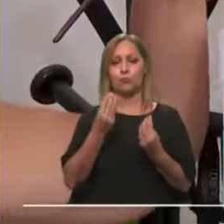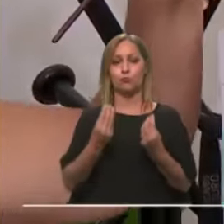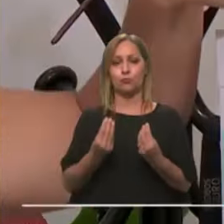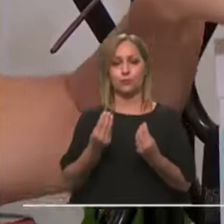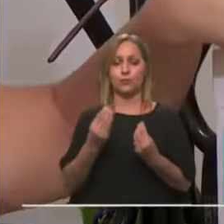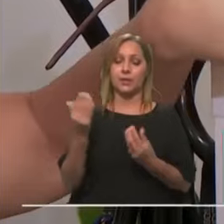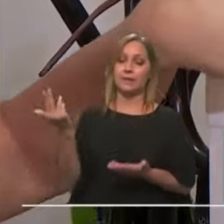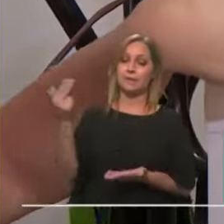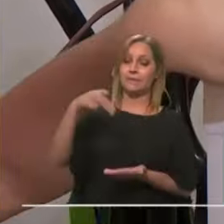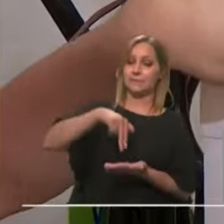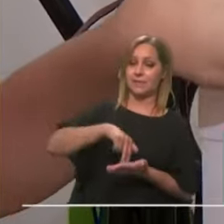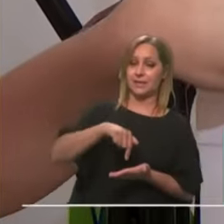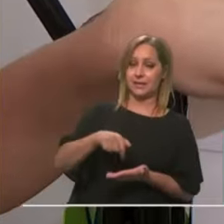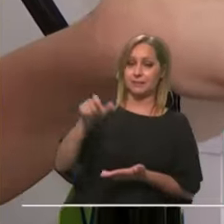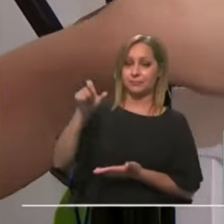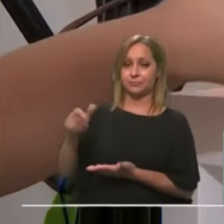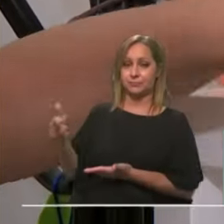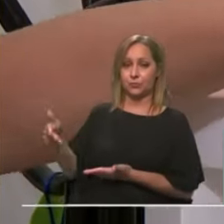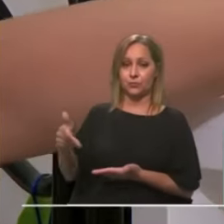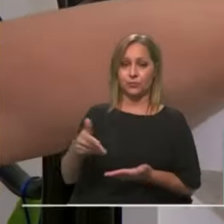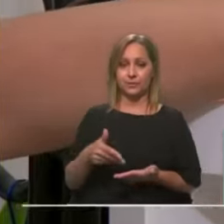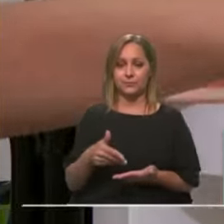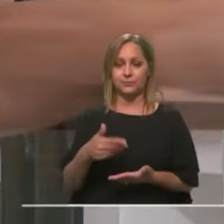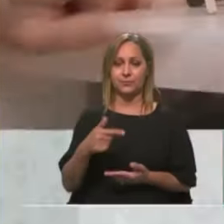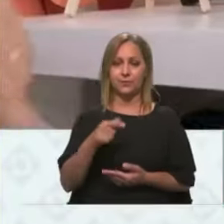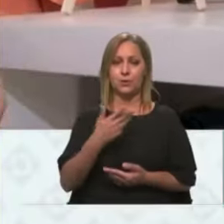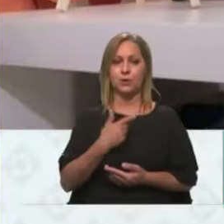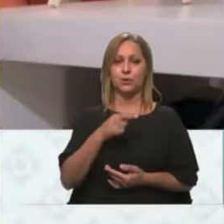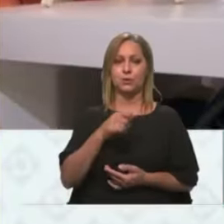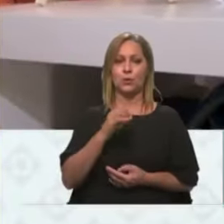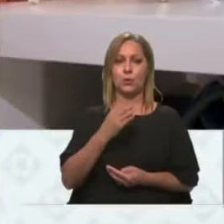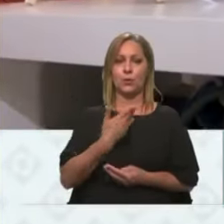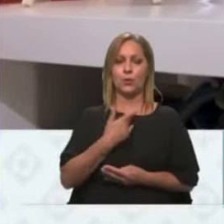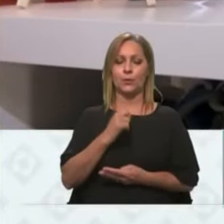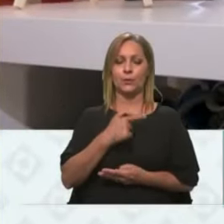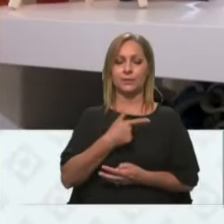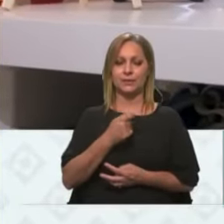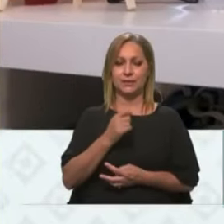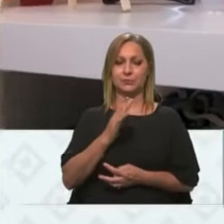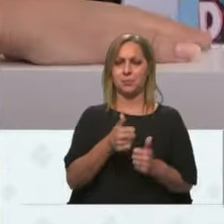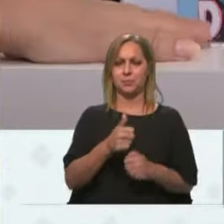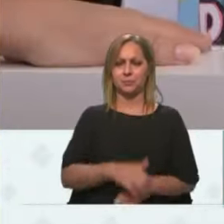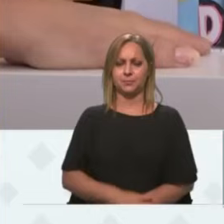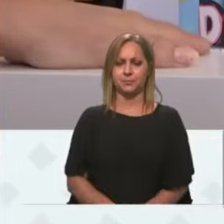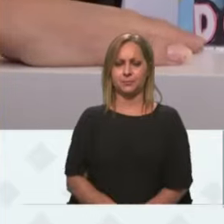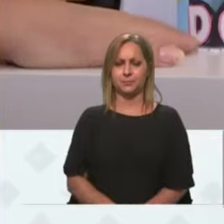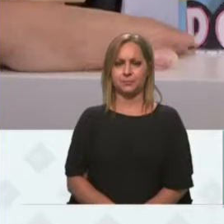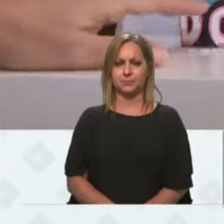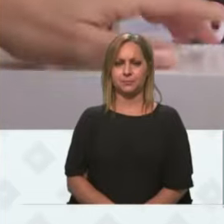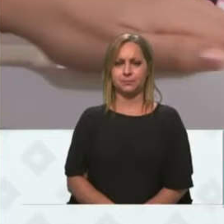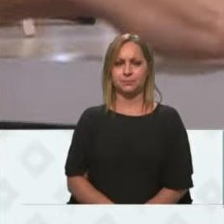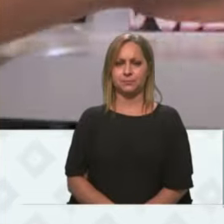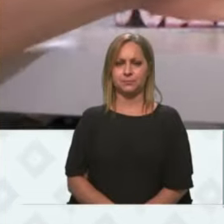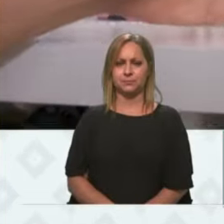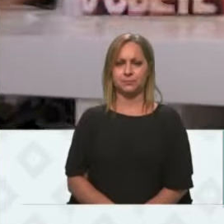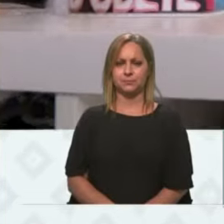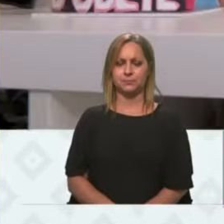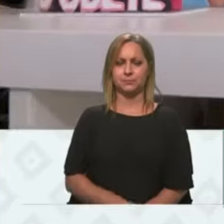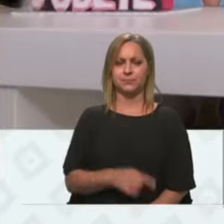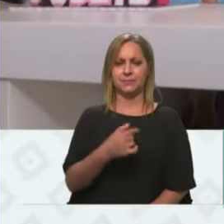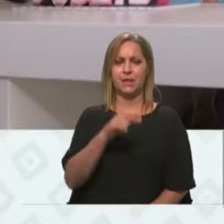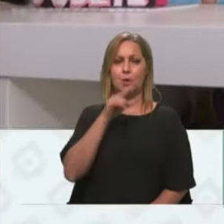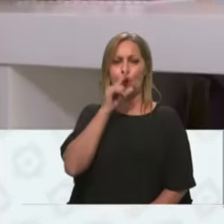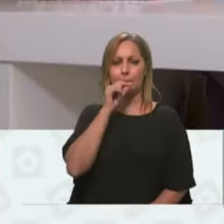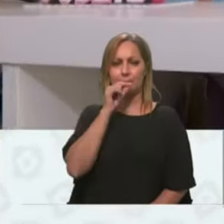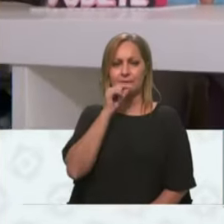nosso convidado, com certeza. A Dona Odete também já ofereceu aqui um presente ao João. Cuidado da cabeça, não. Um passarinho. Temos